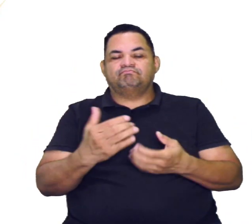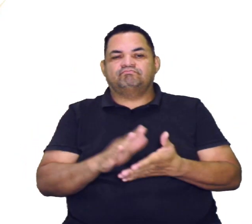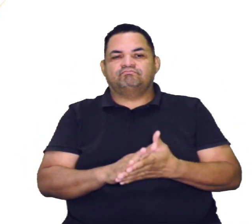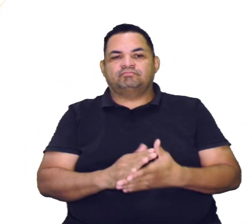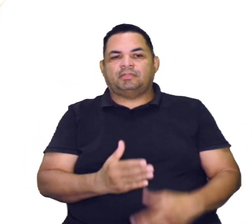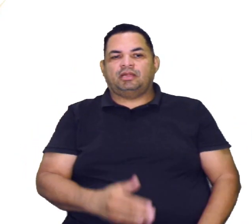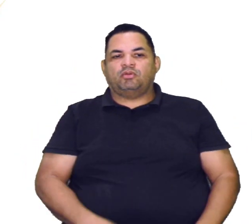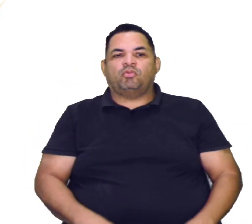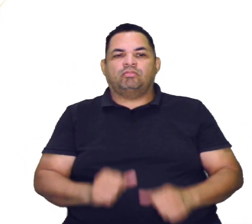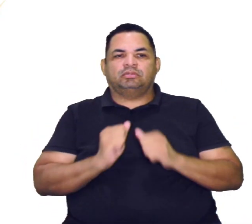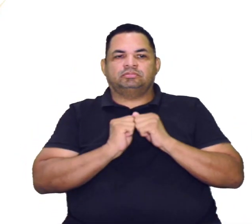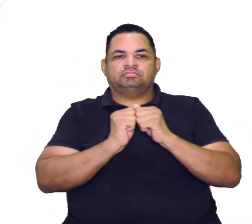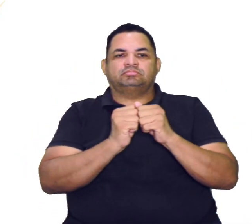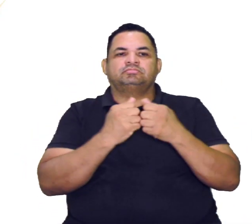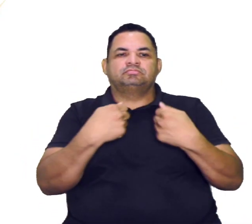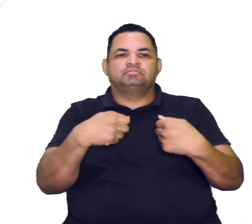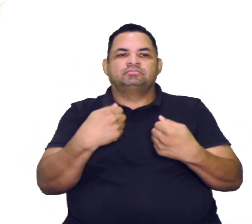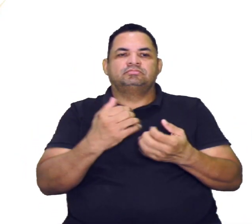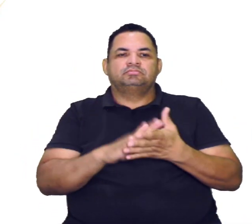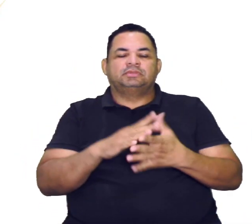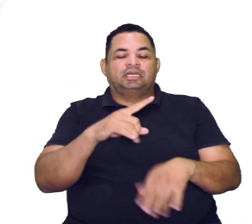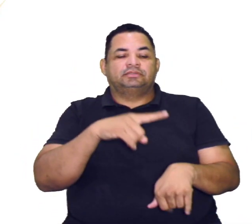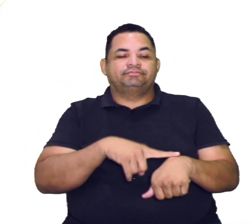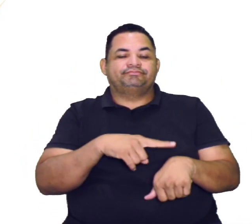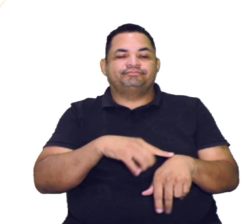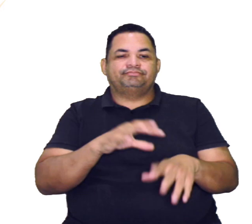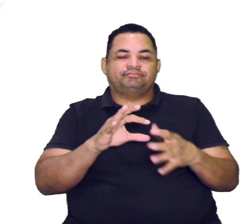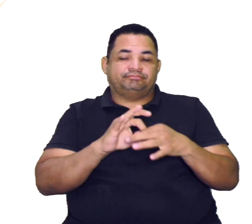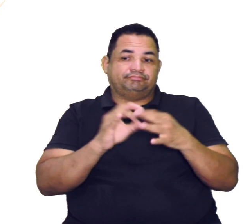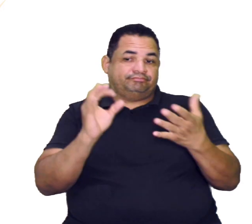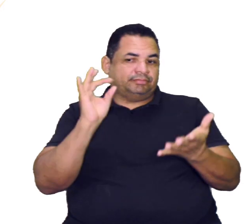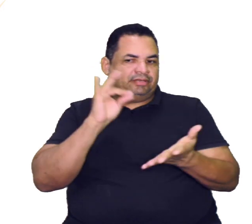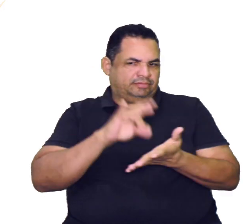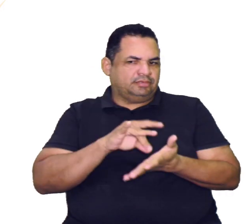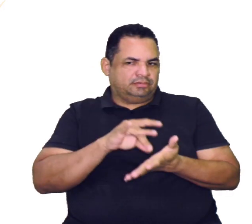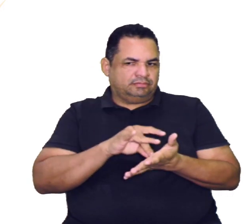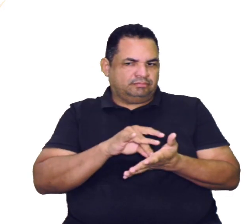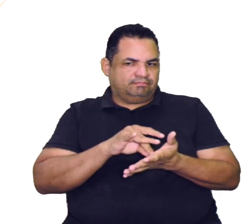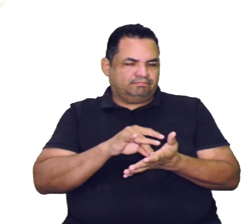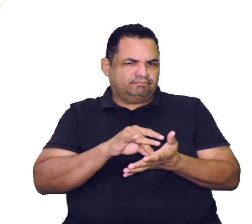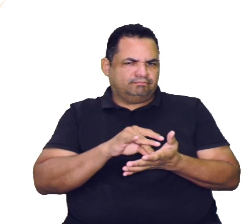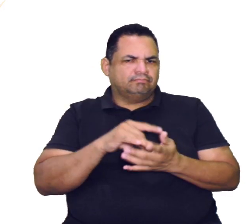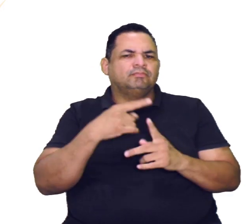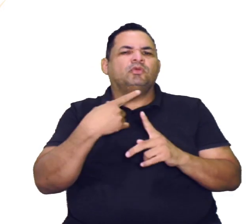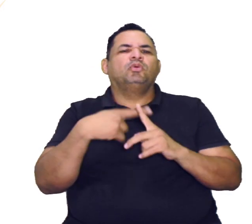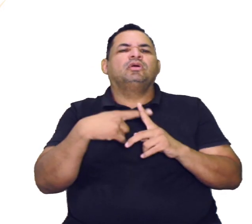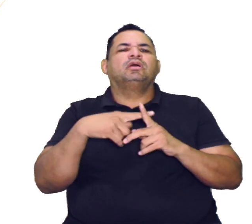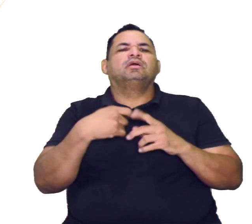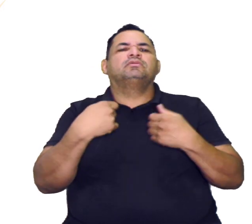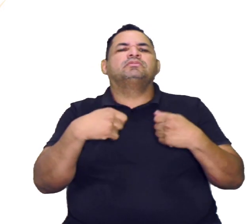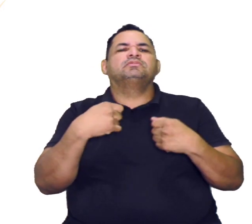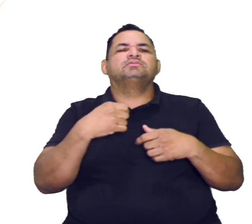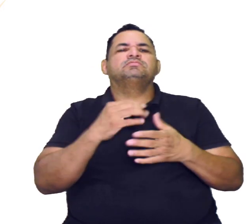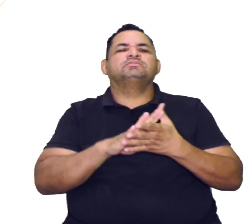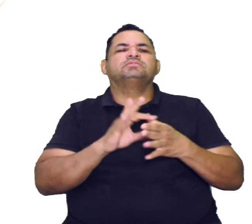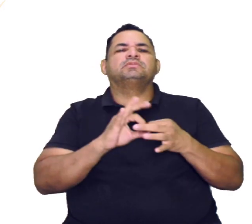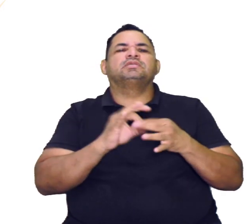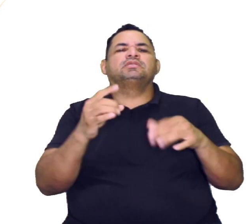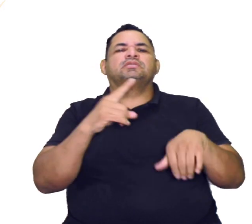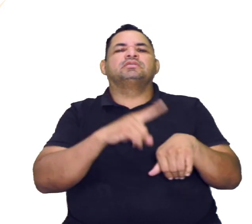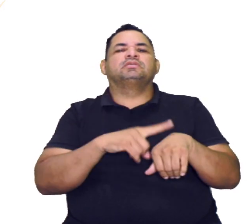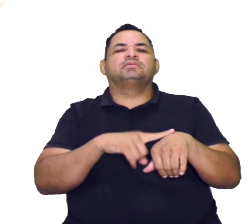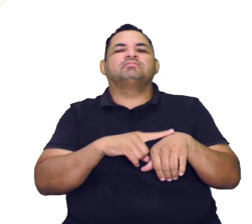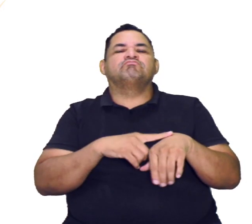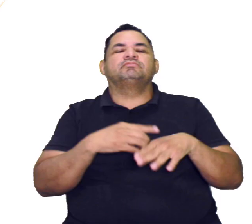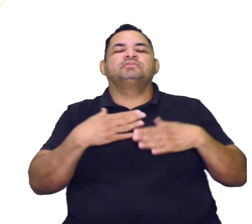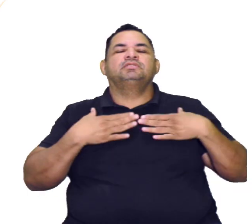acompanhar. A gente precisa de tempo livre, não é mesmo? Isso. Para quê, prof, que a gente precisa de um tempo livre? Para a